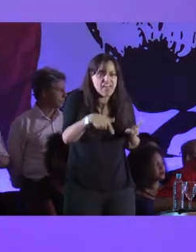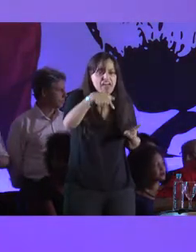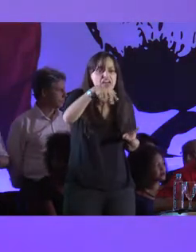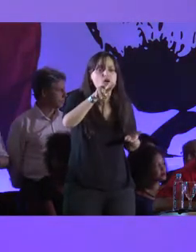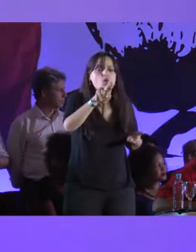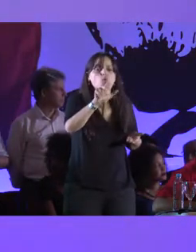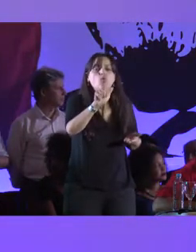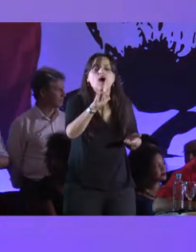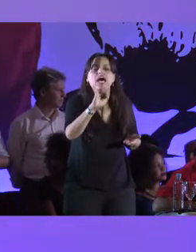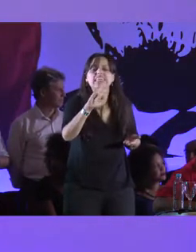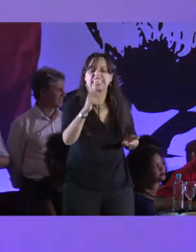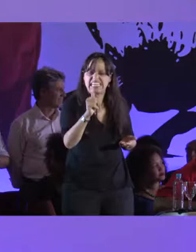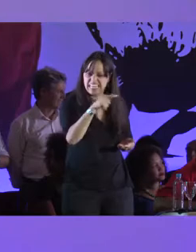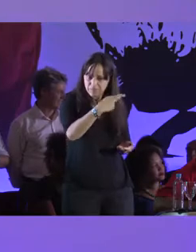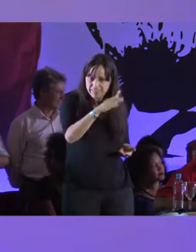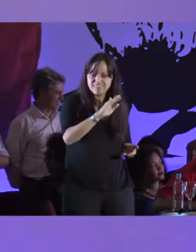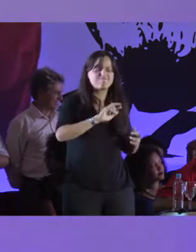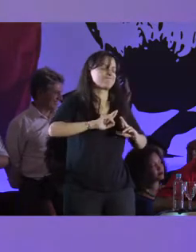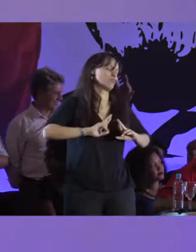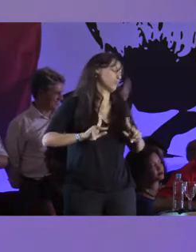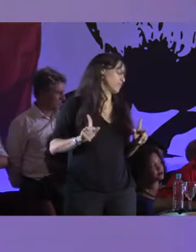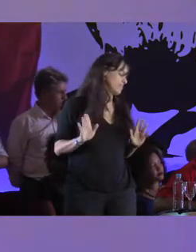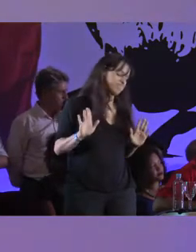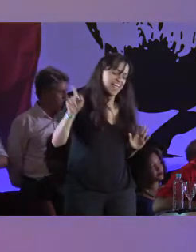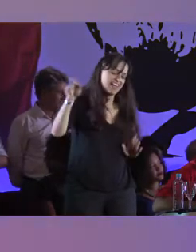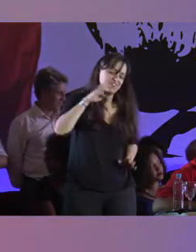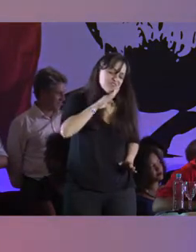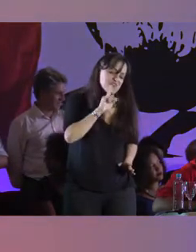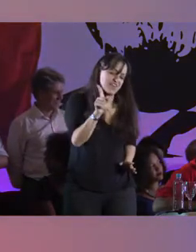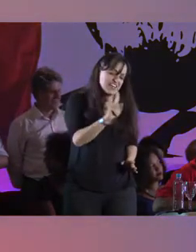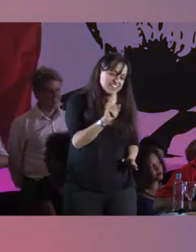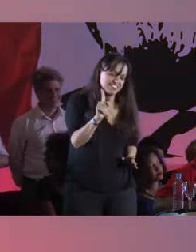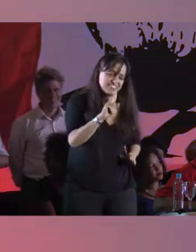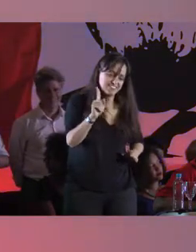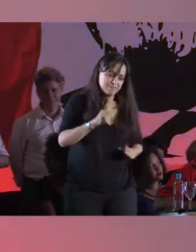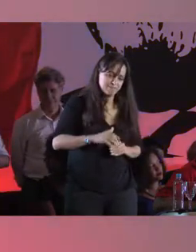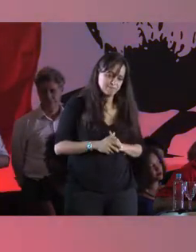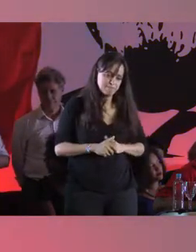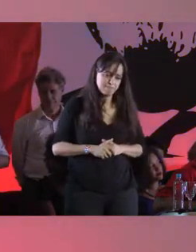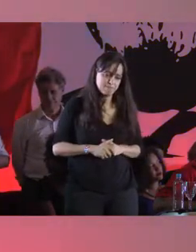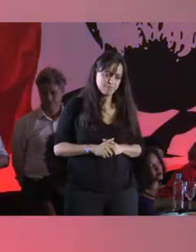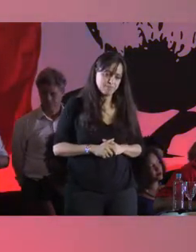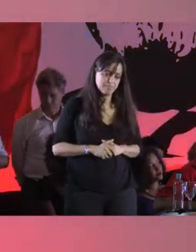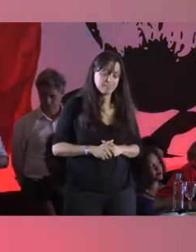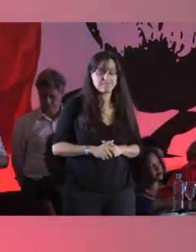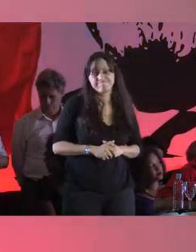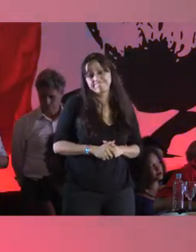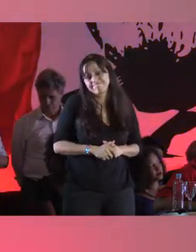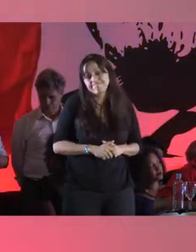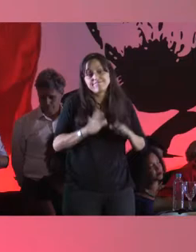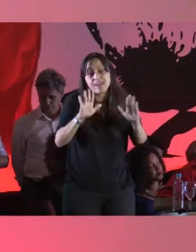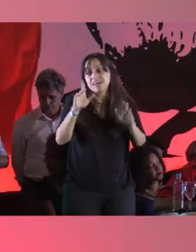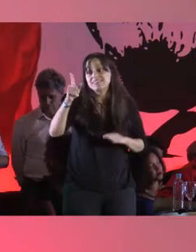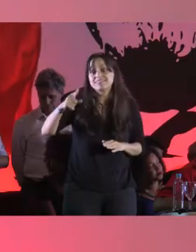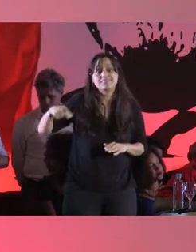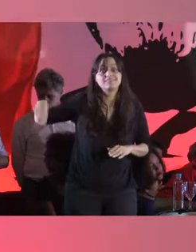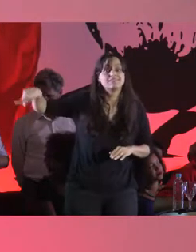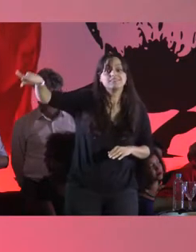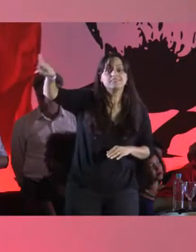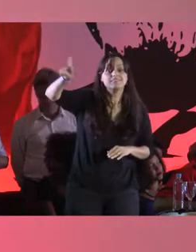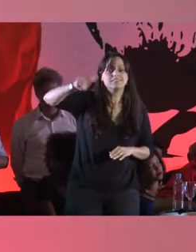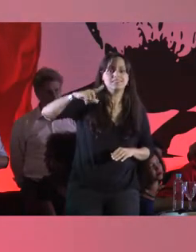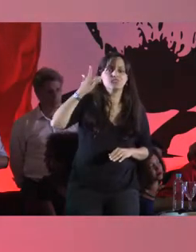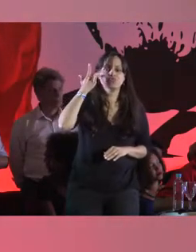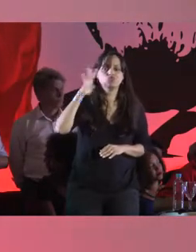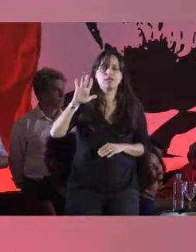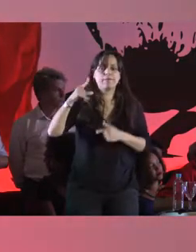para roubar esse país. É uma pena que eles são despolitizados.